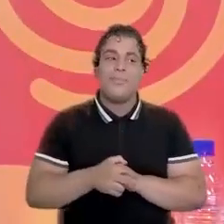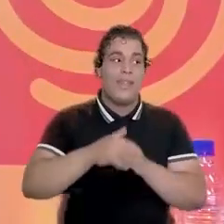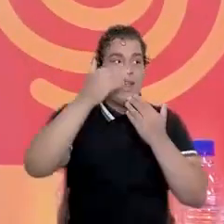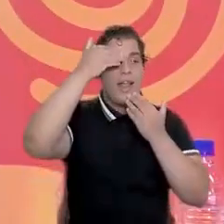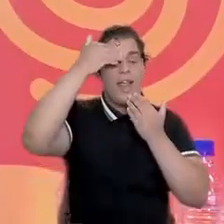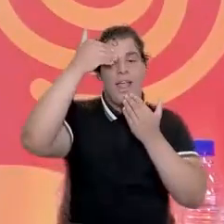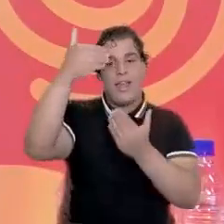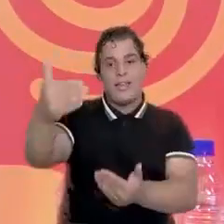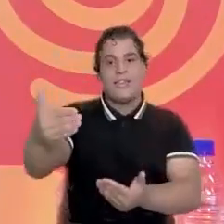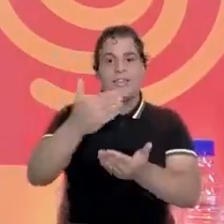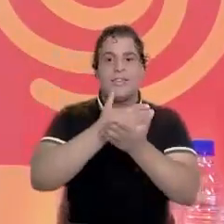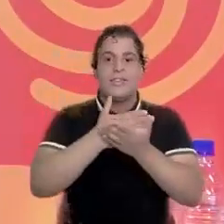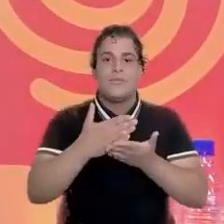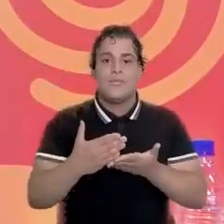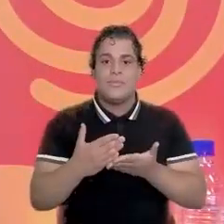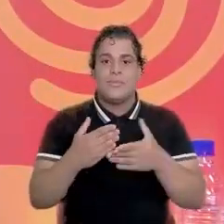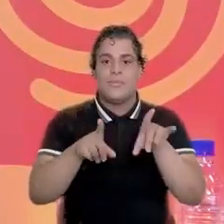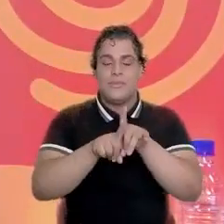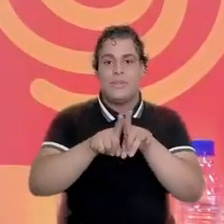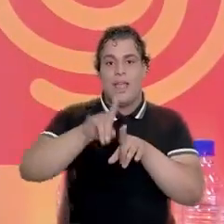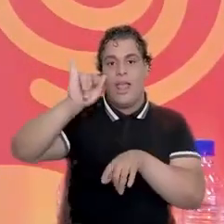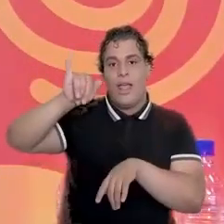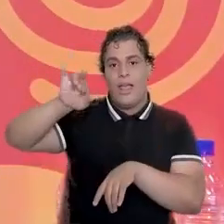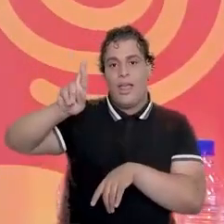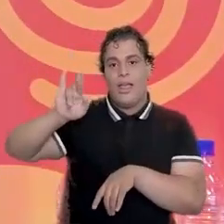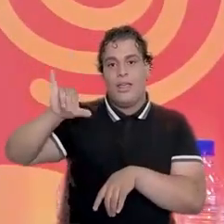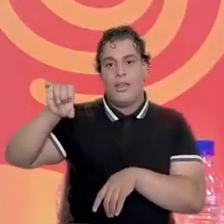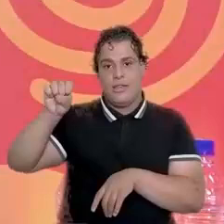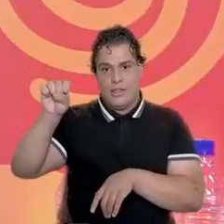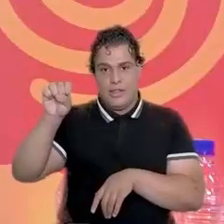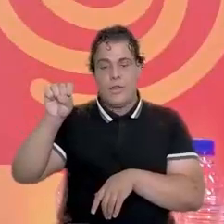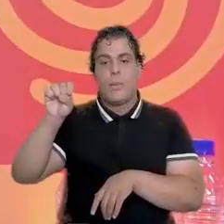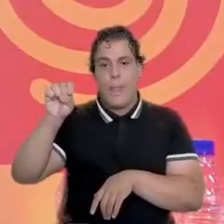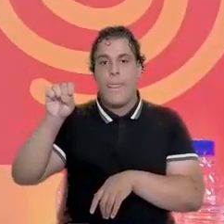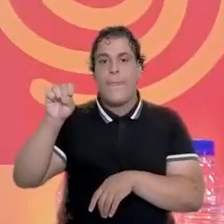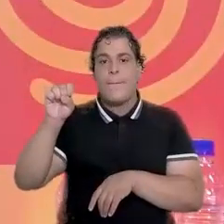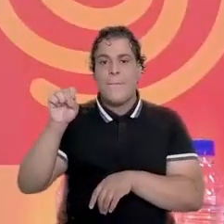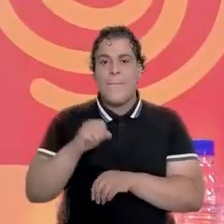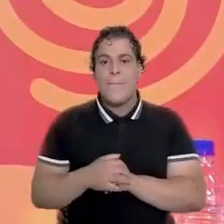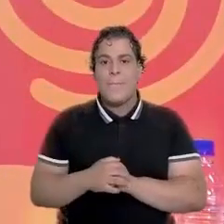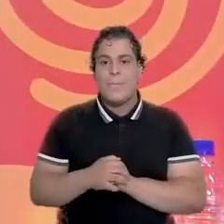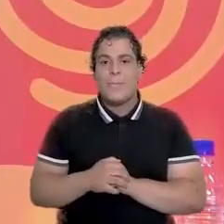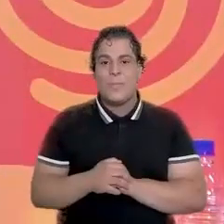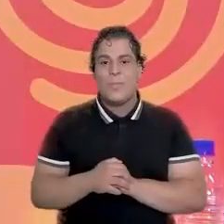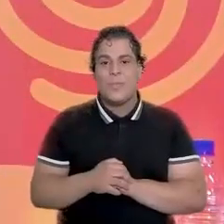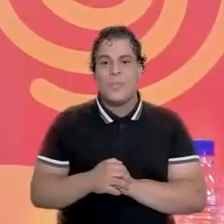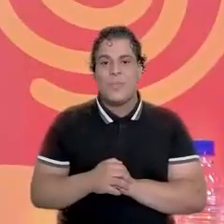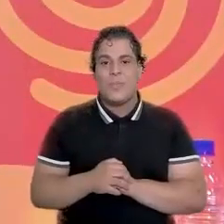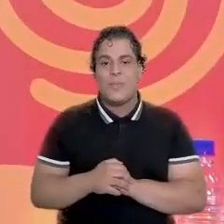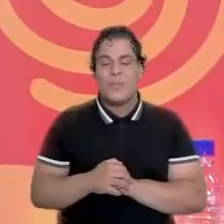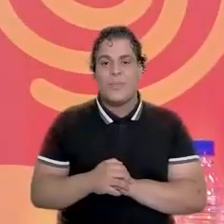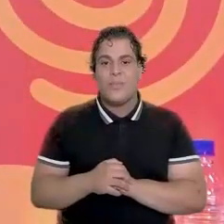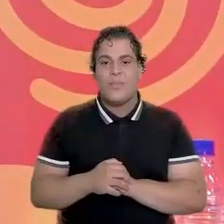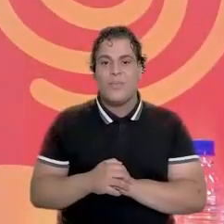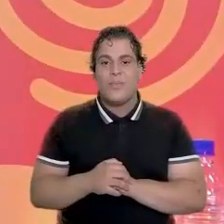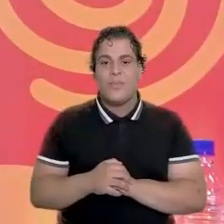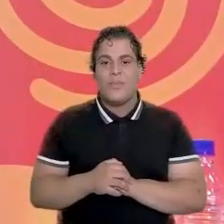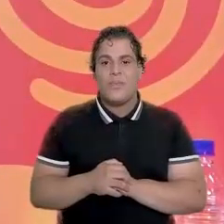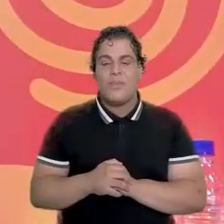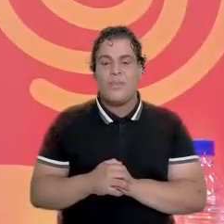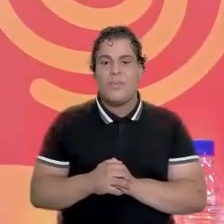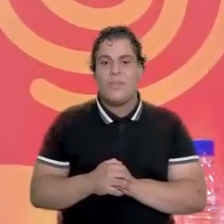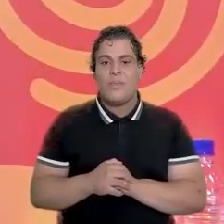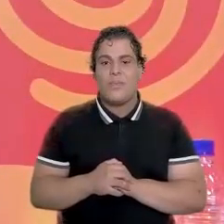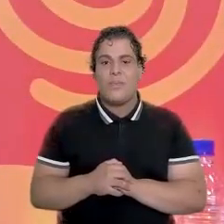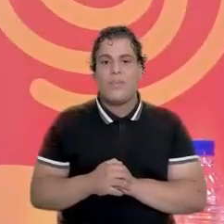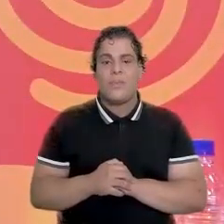agradecer já de início a Iris Santiago, que uma mediadora assim, que vestiu a camisa dessa mesa,